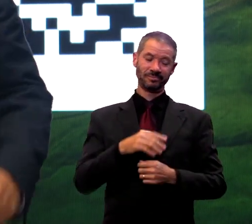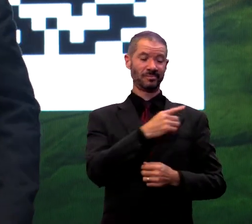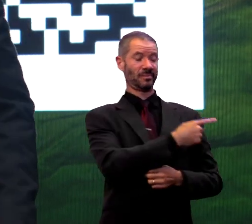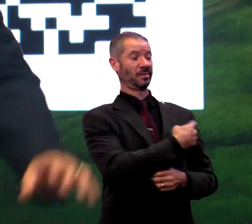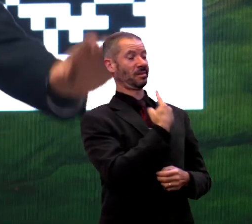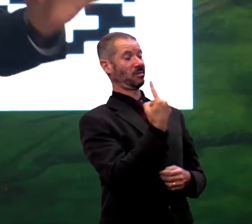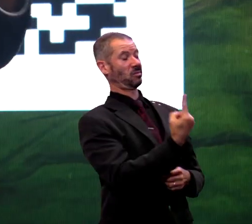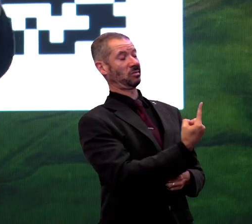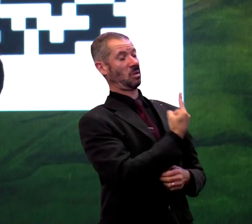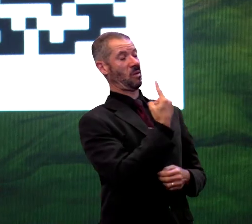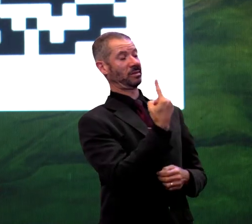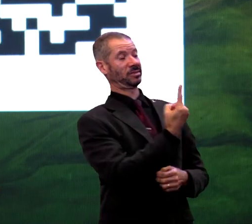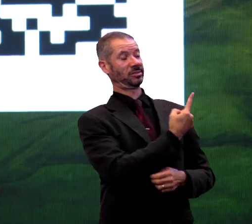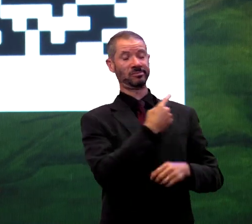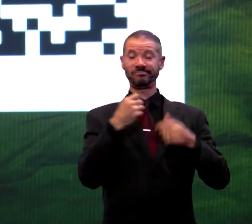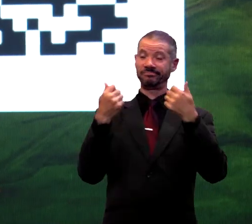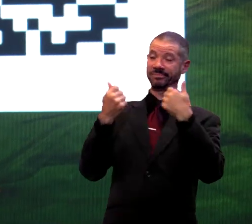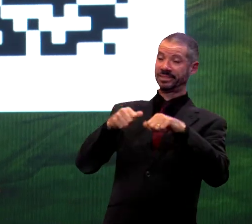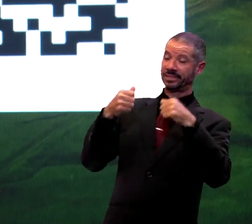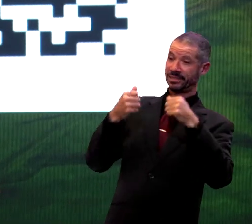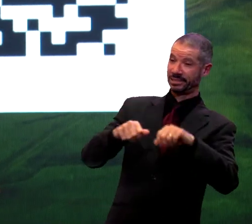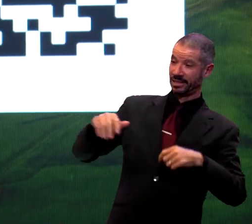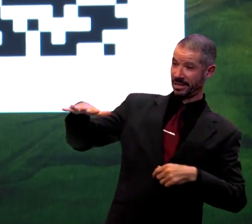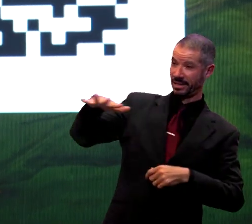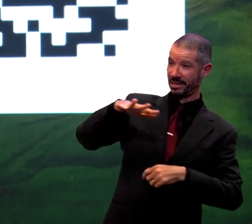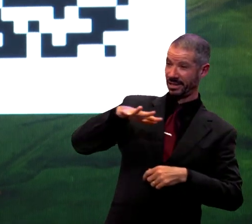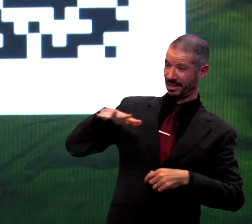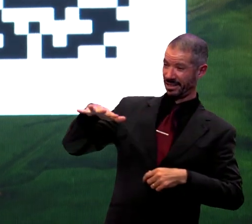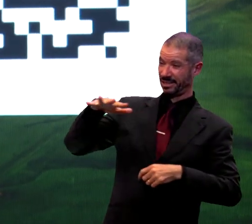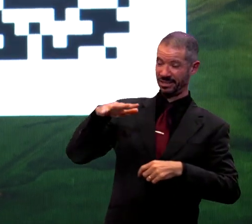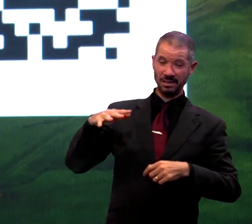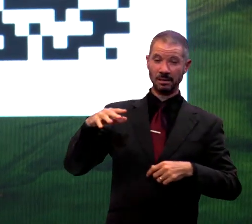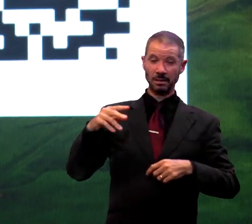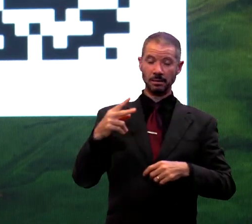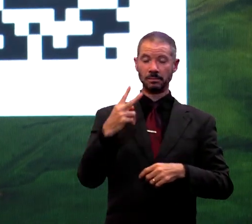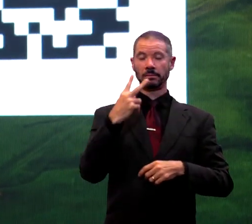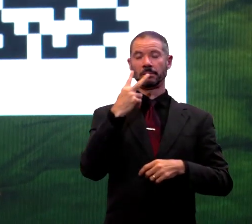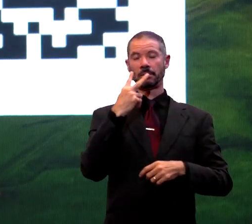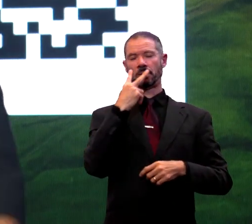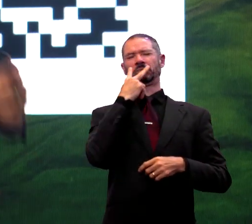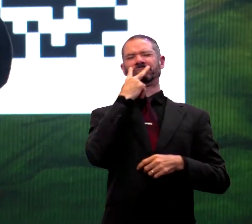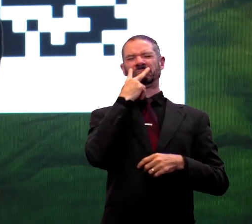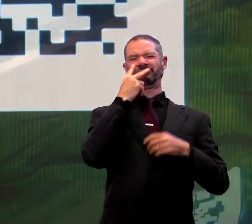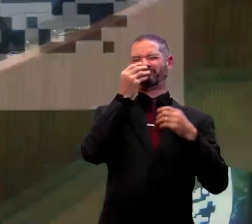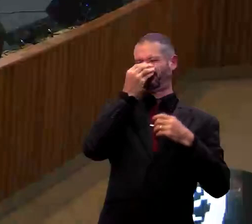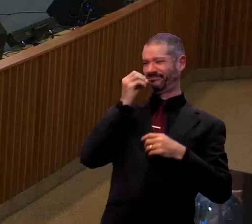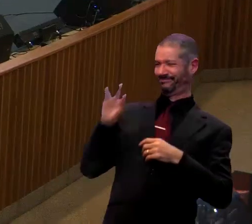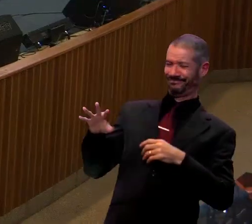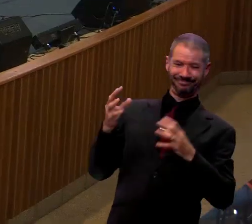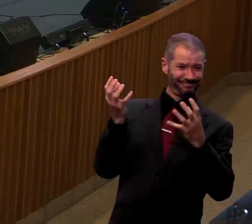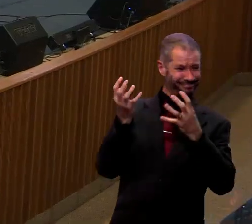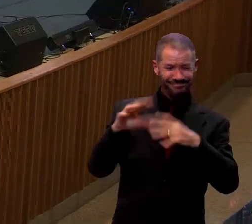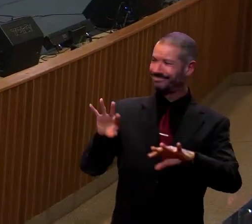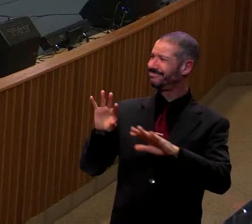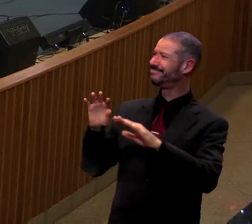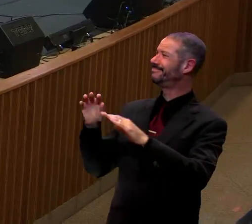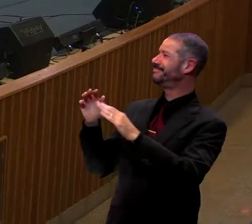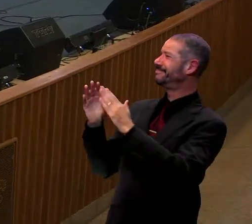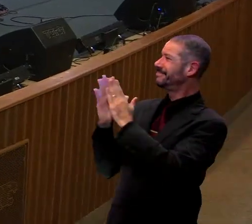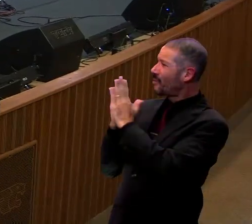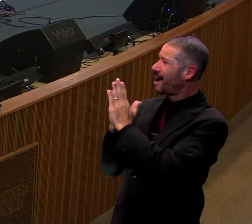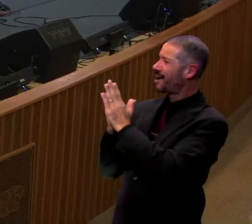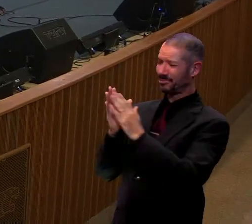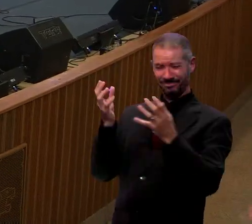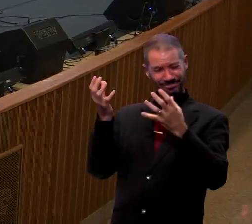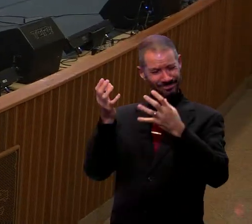isolado do mundo, das necessidades do mundo, com os olhos fechados para as necessidades das pessoas. Eu não quero mais